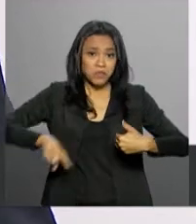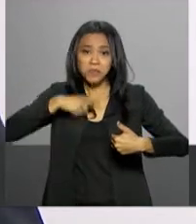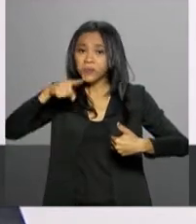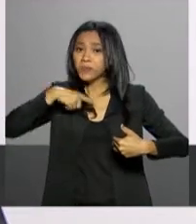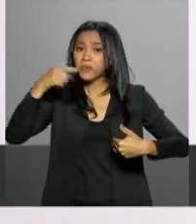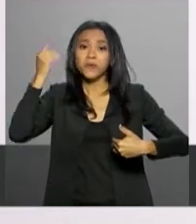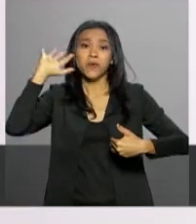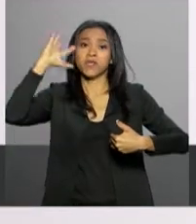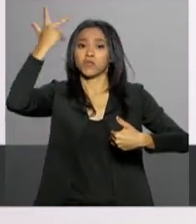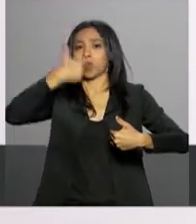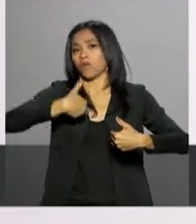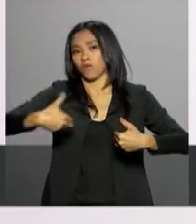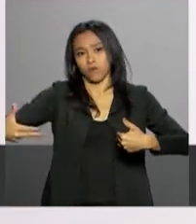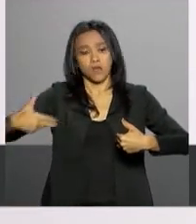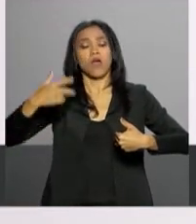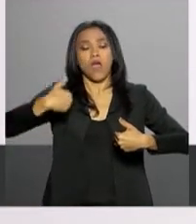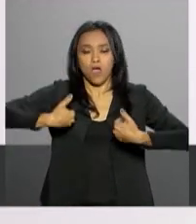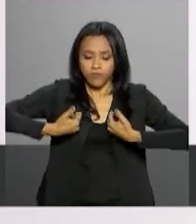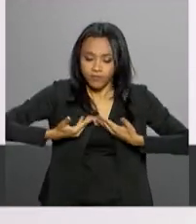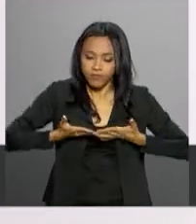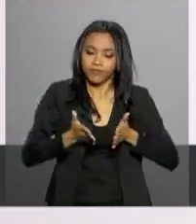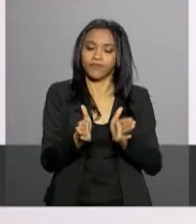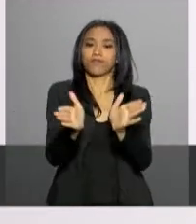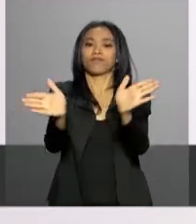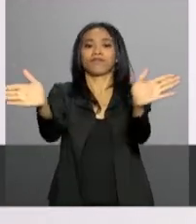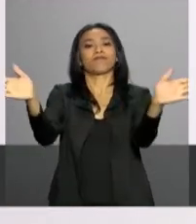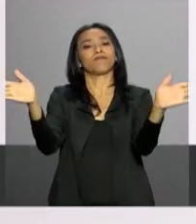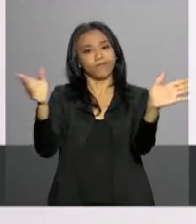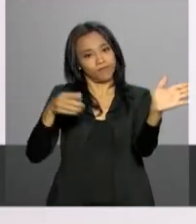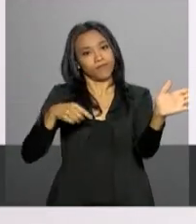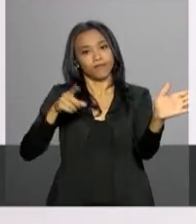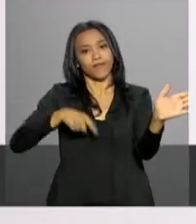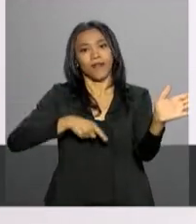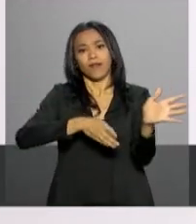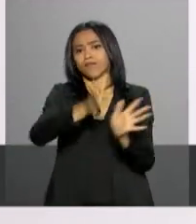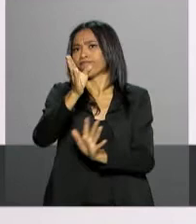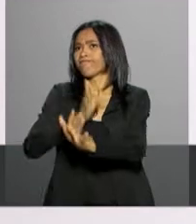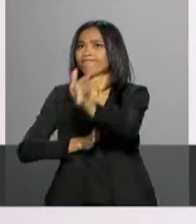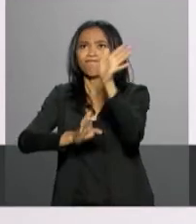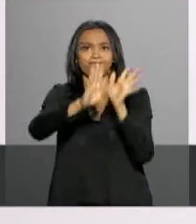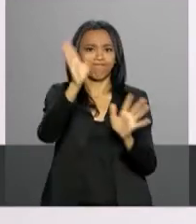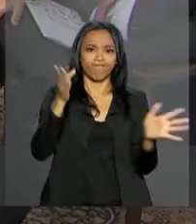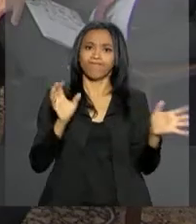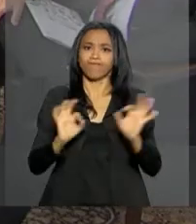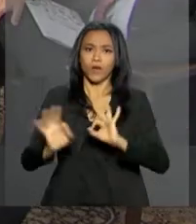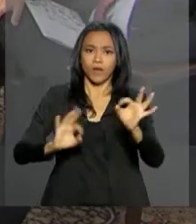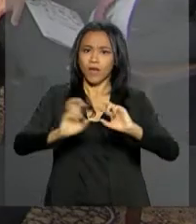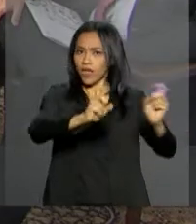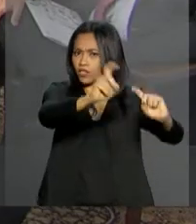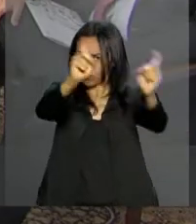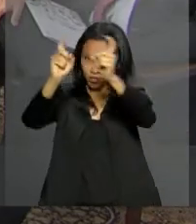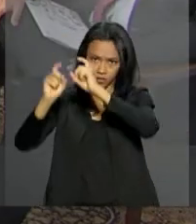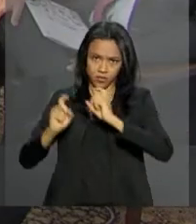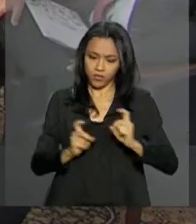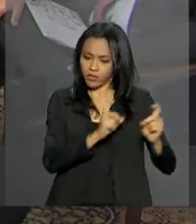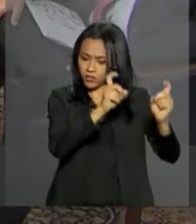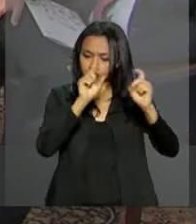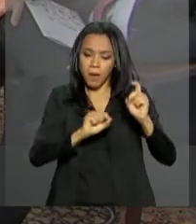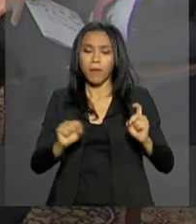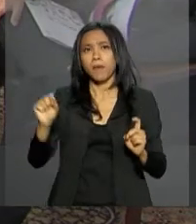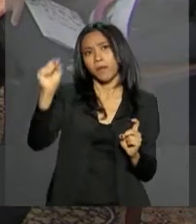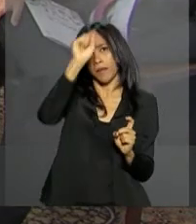tipifica os regimes democráticos é precisamente a de centralização e o que nós fizemos em termos de doenças e